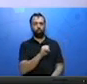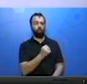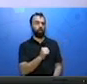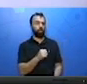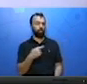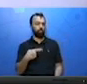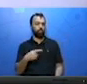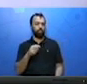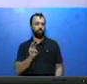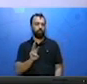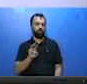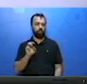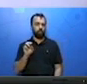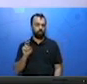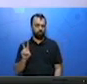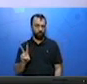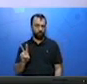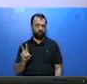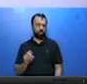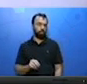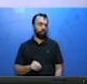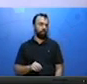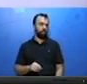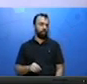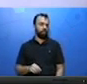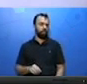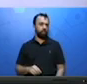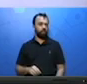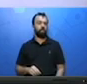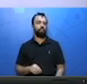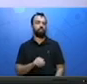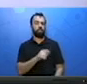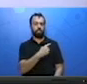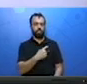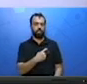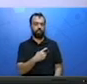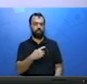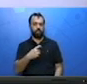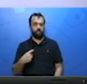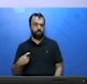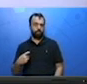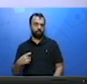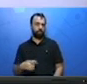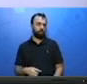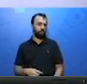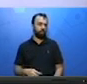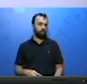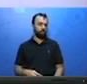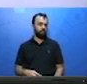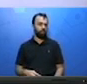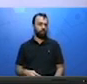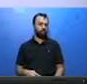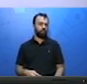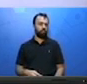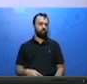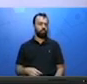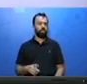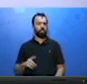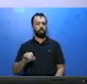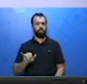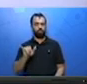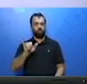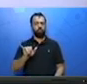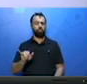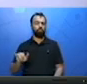o x do ponto B. Então é x com x. X do ponto A com o x do ponto B. Aqui, o